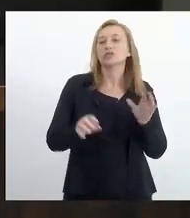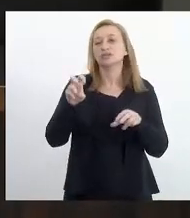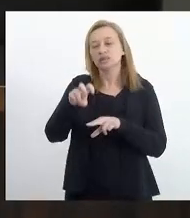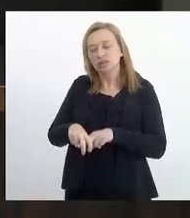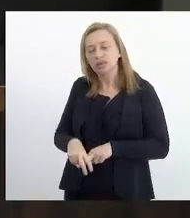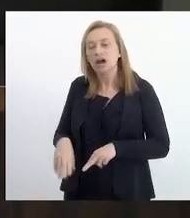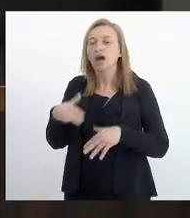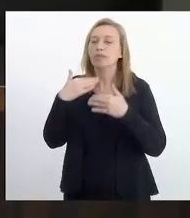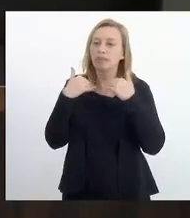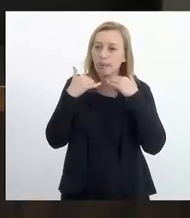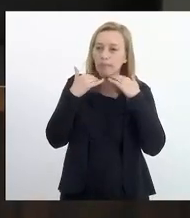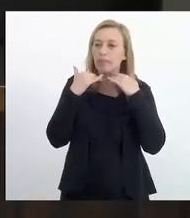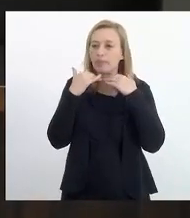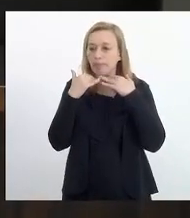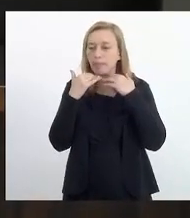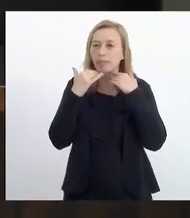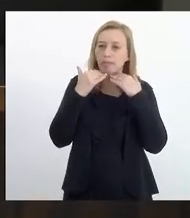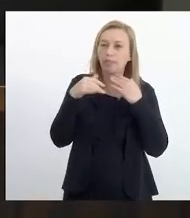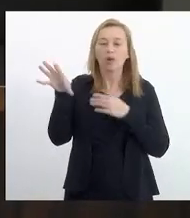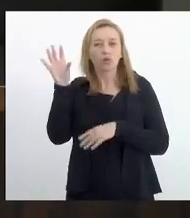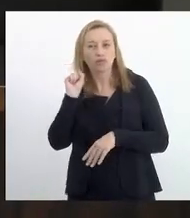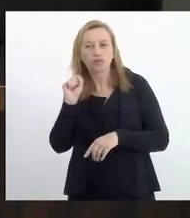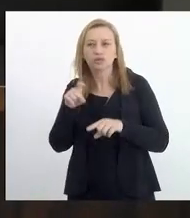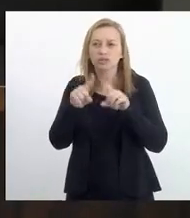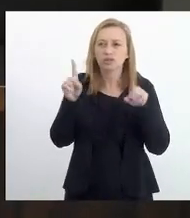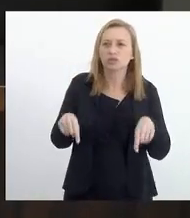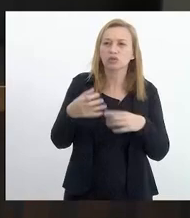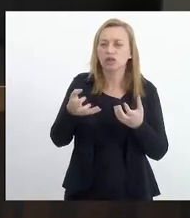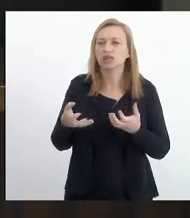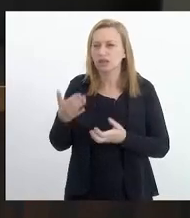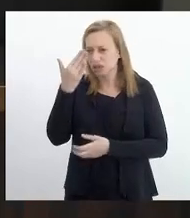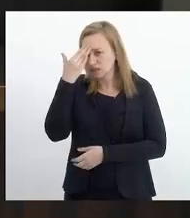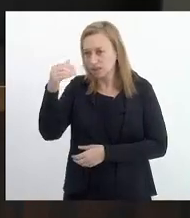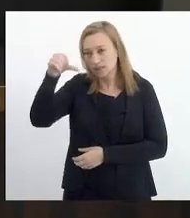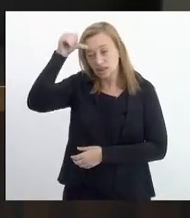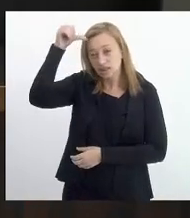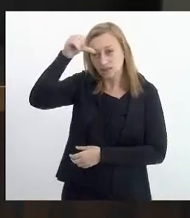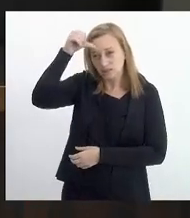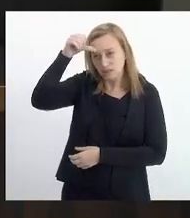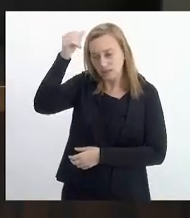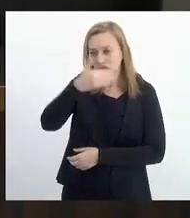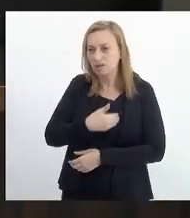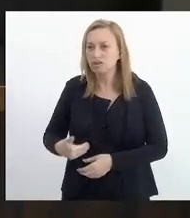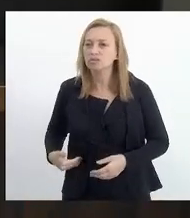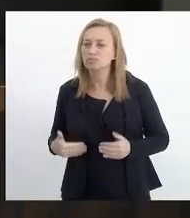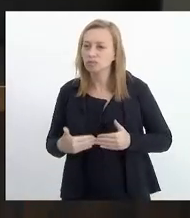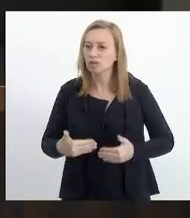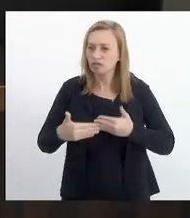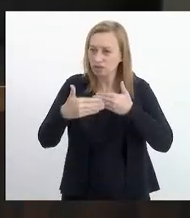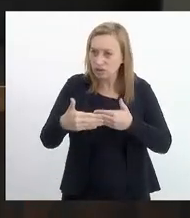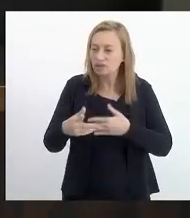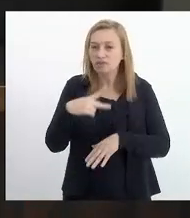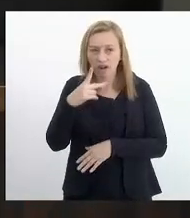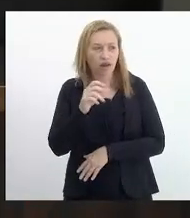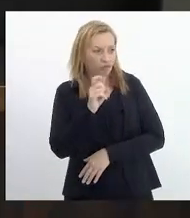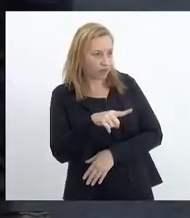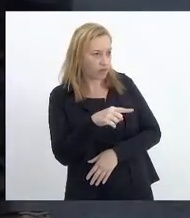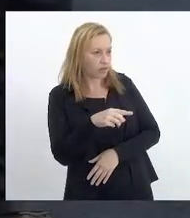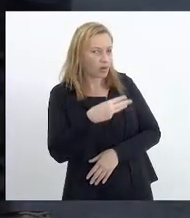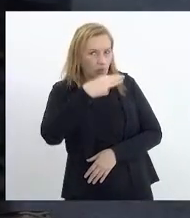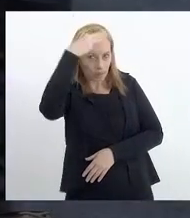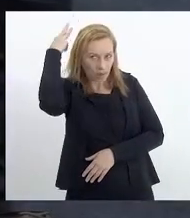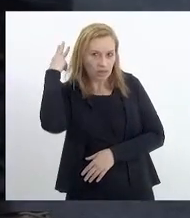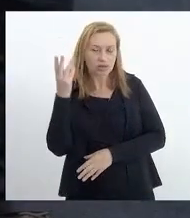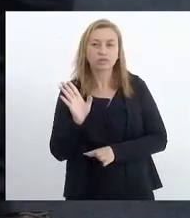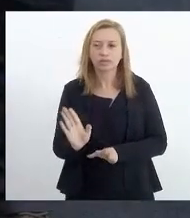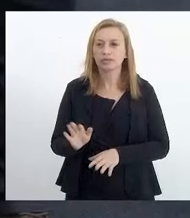ouvir os servidores. Eu queria agradecer ao governador Cláudio Castro pelo avanço, presidente. Tem que ressaltar isso, né, Márcio? Mas houve um avanço.